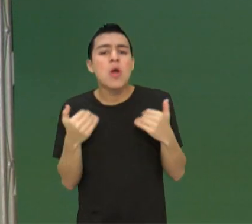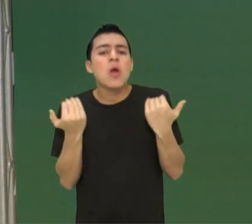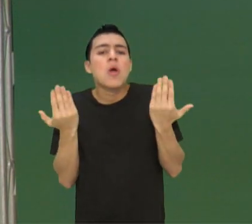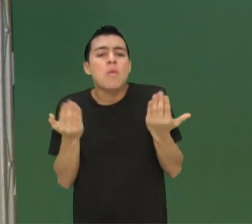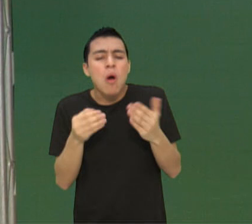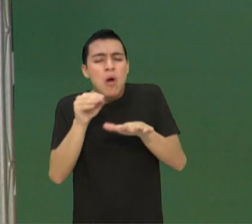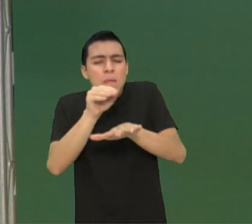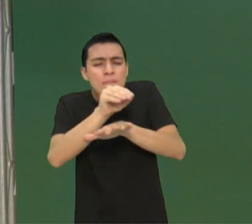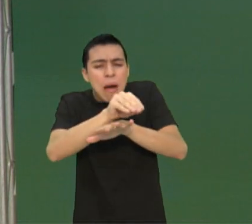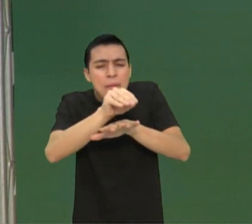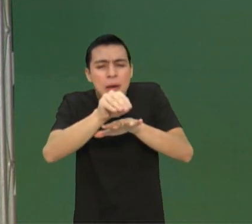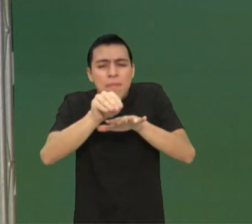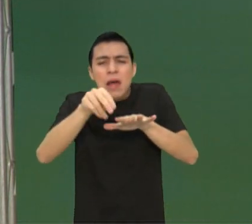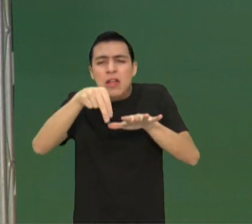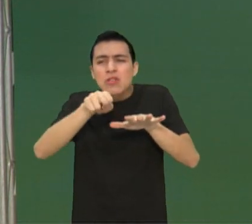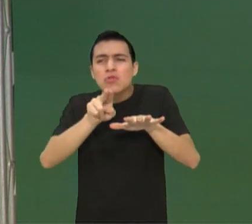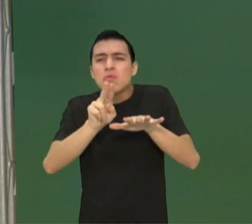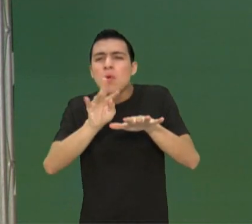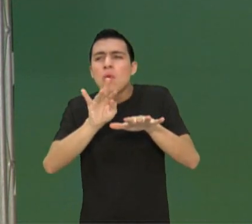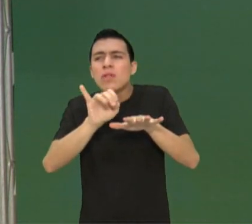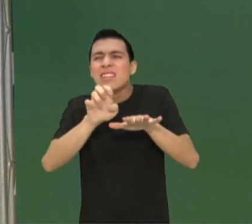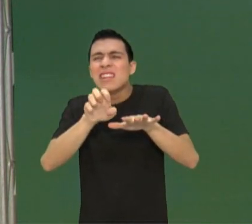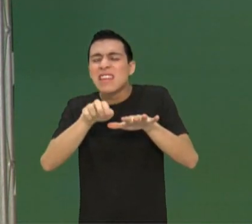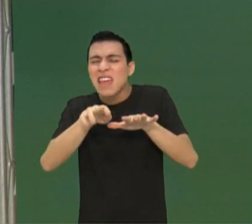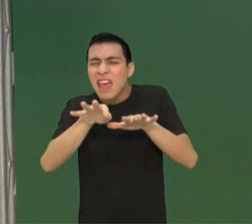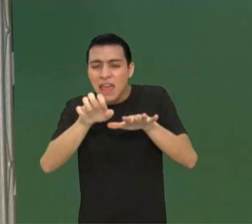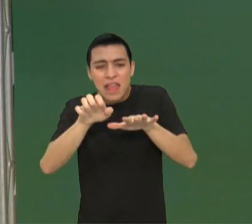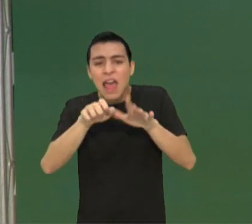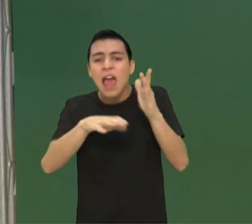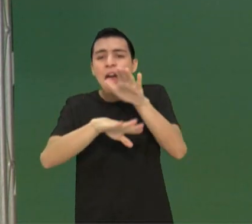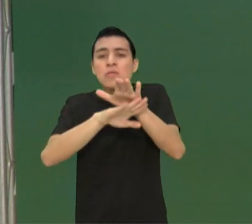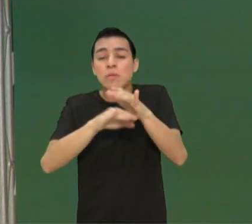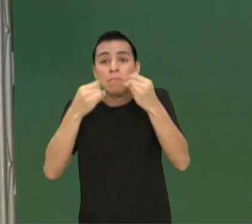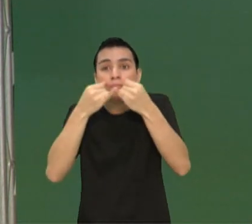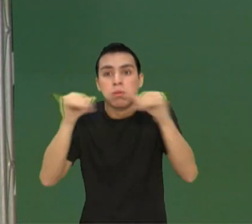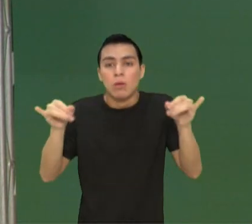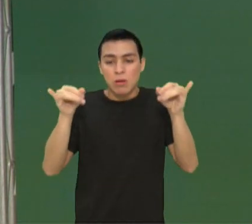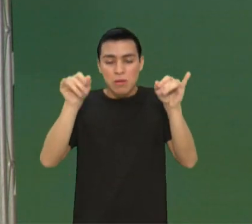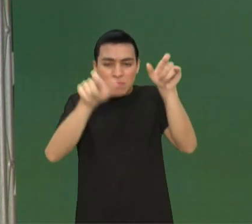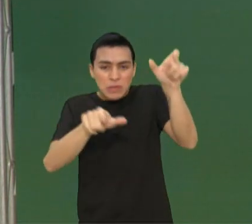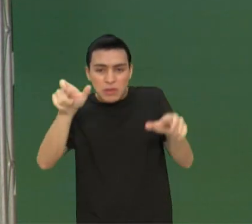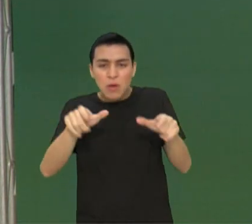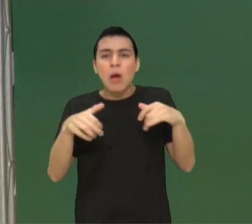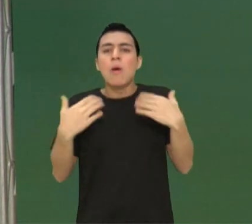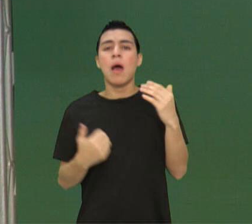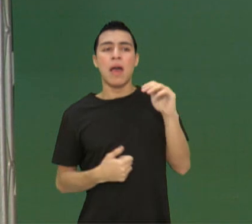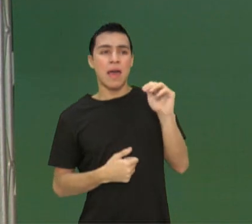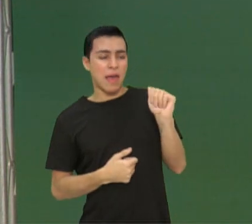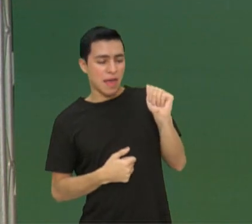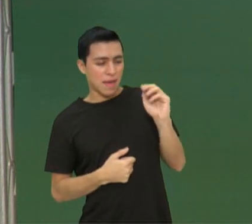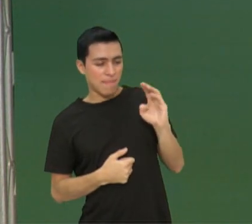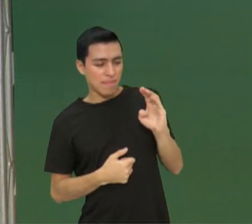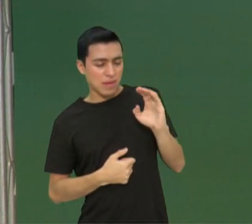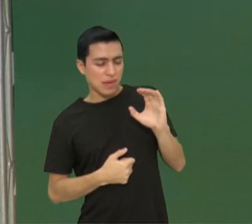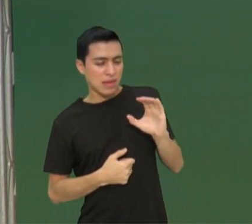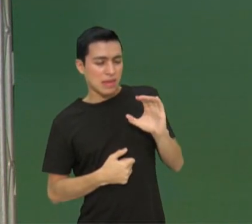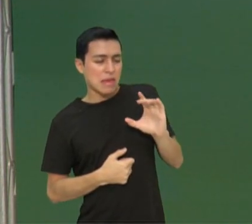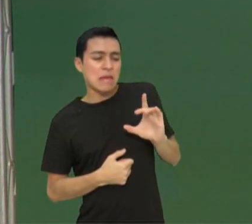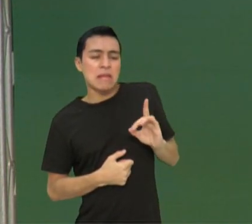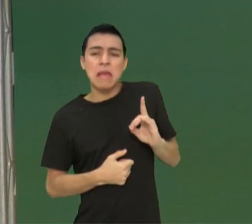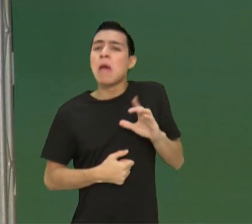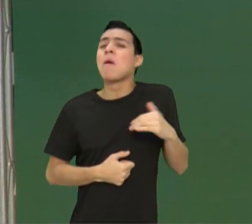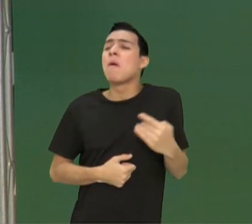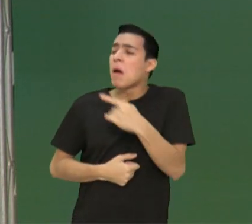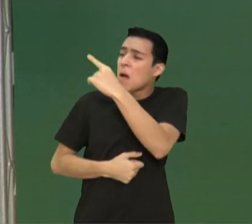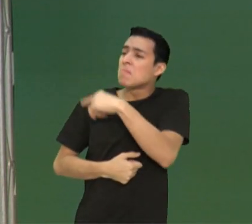base energética para os seres vivos? Aminoácidos, lipídios, proteínas